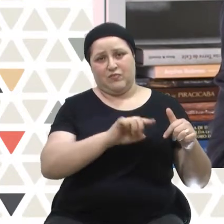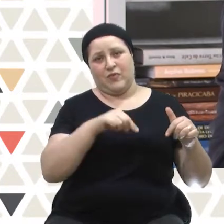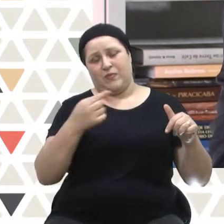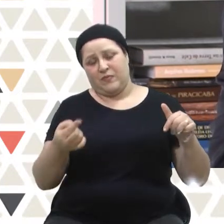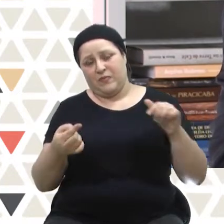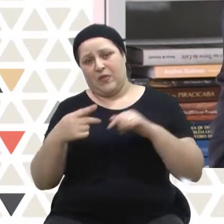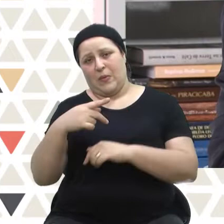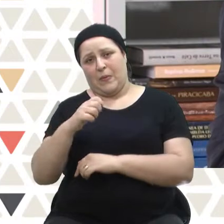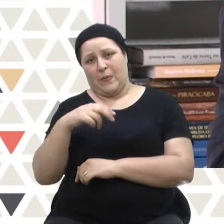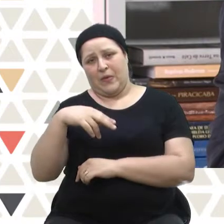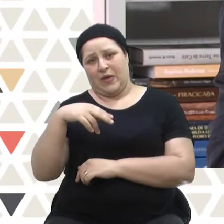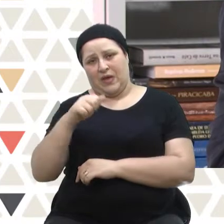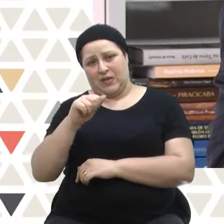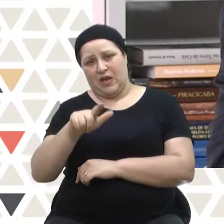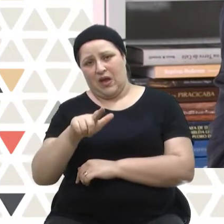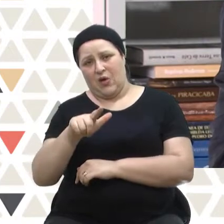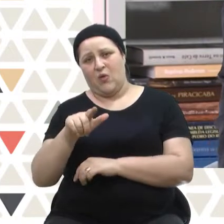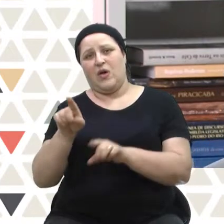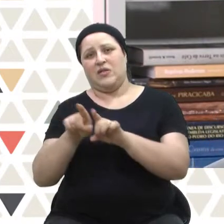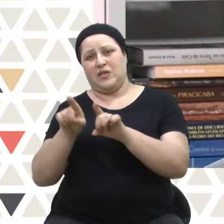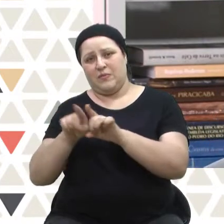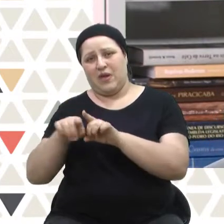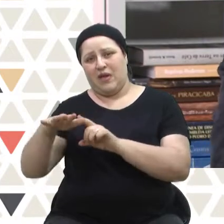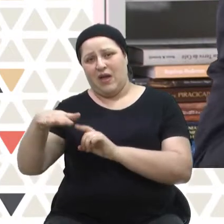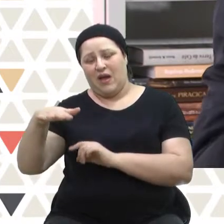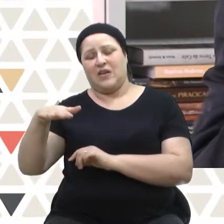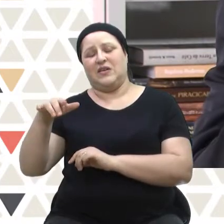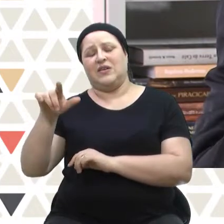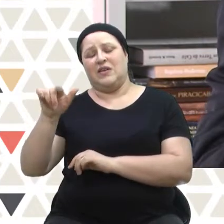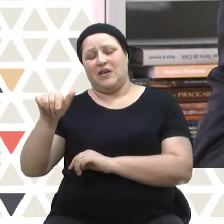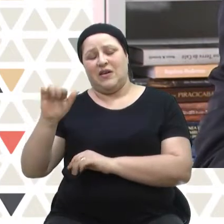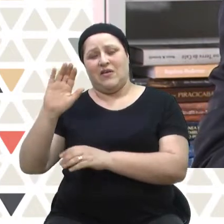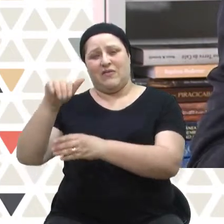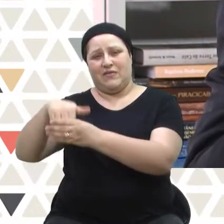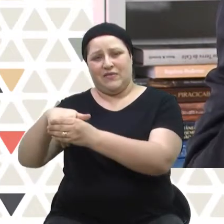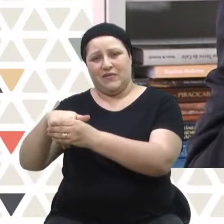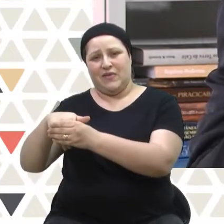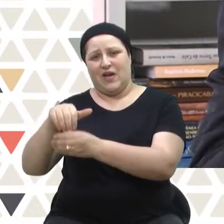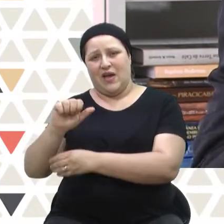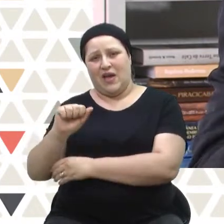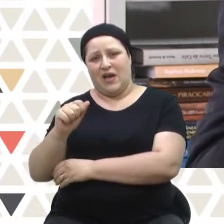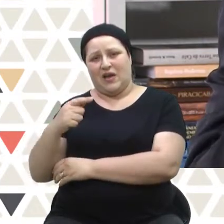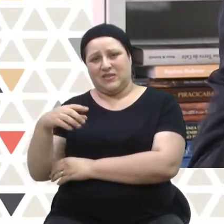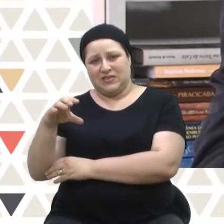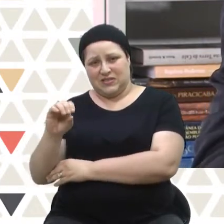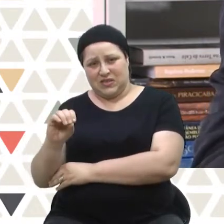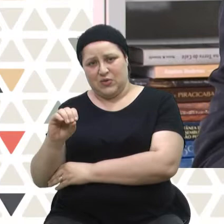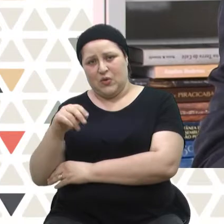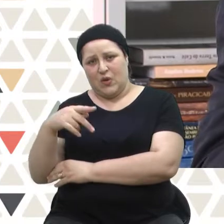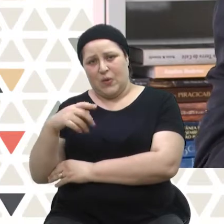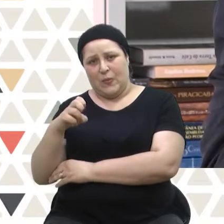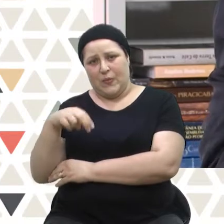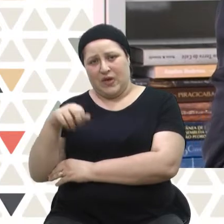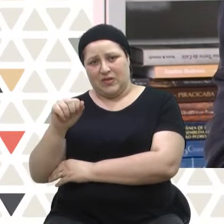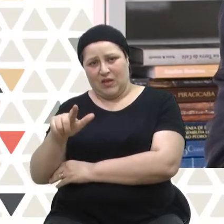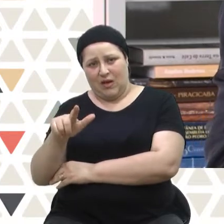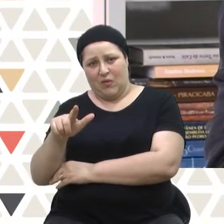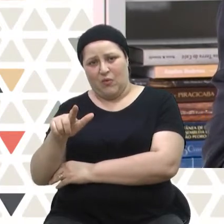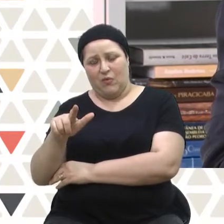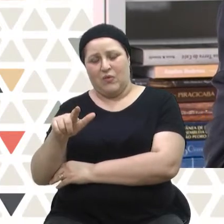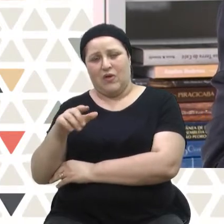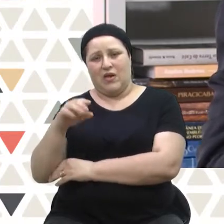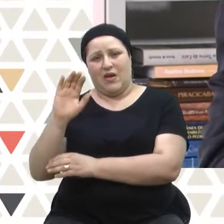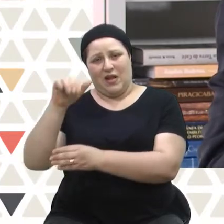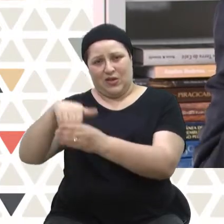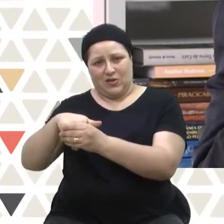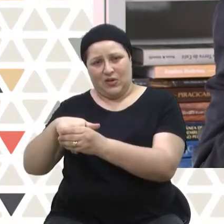na área civil, a gente está tratando de uma ação civil, na área penal, de uma ação penal, uma queixa-crime, e na área eleitoral,